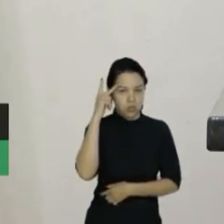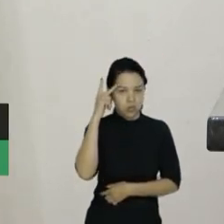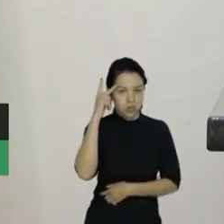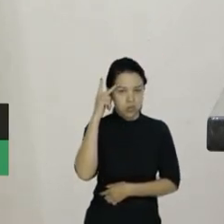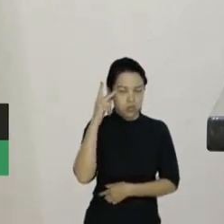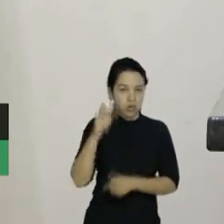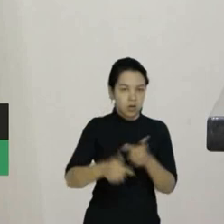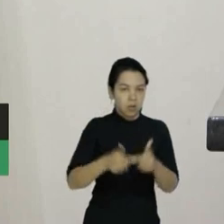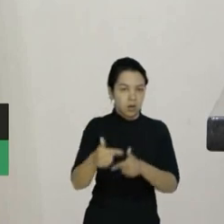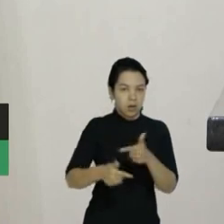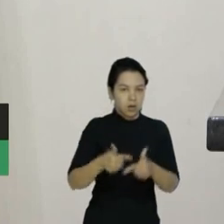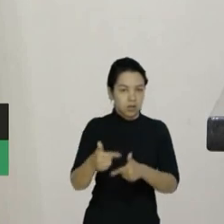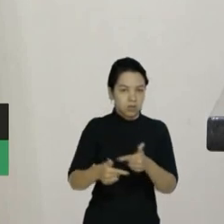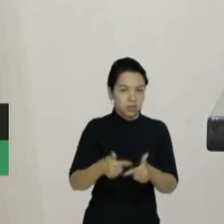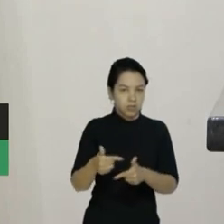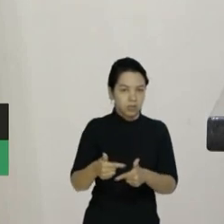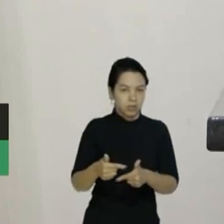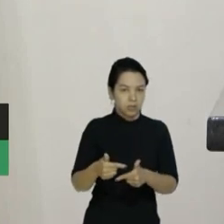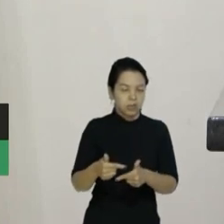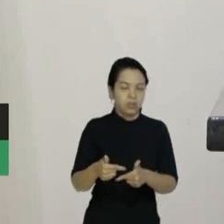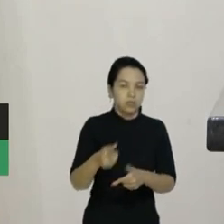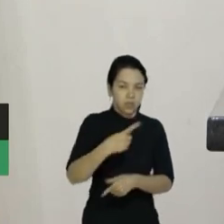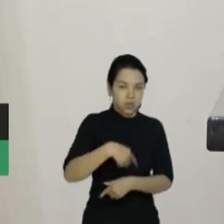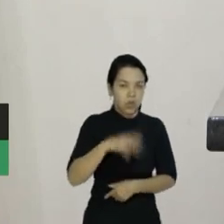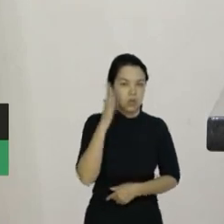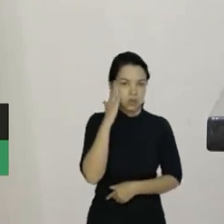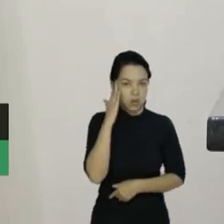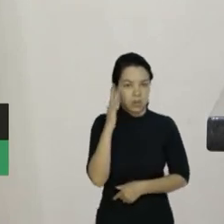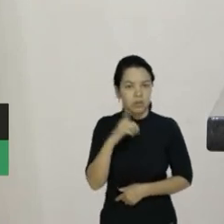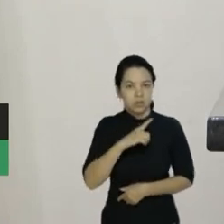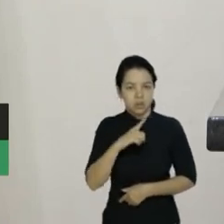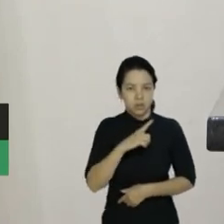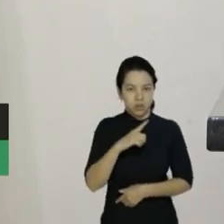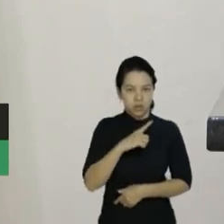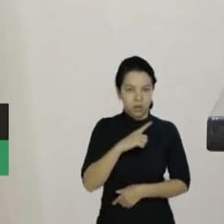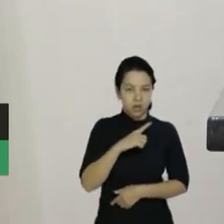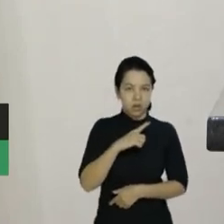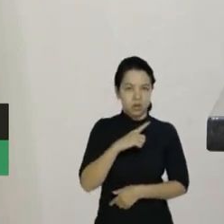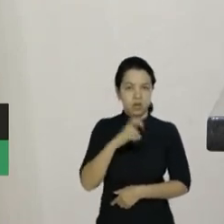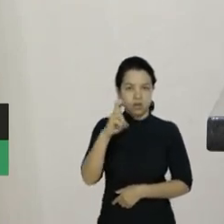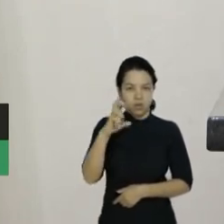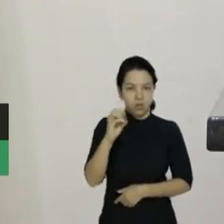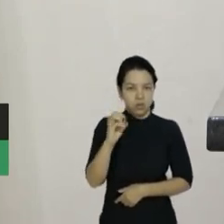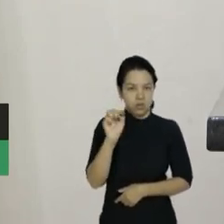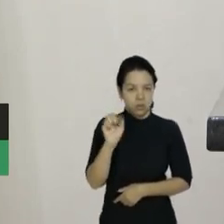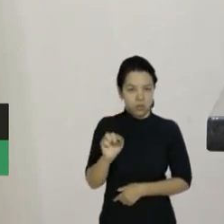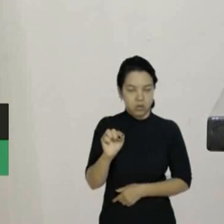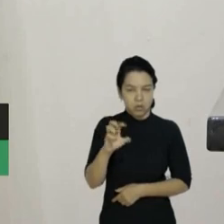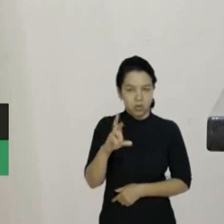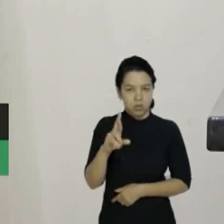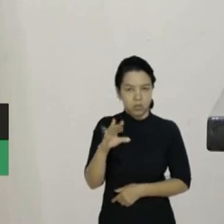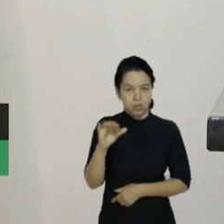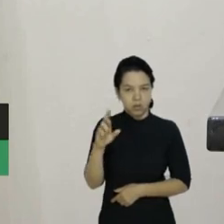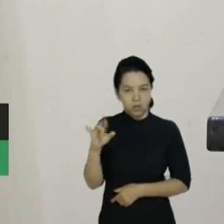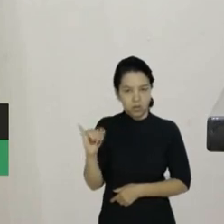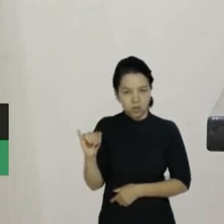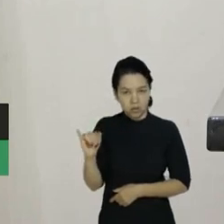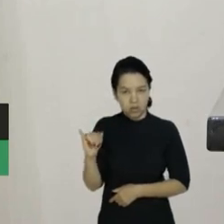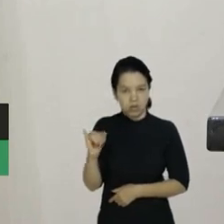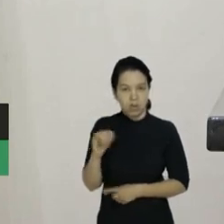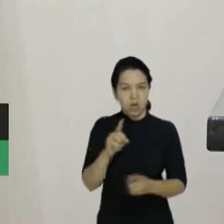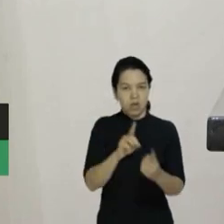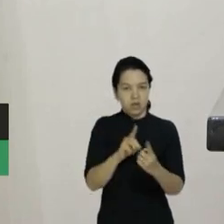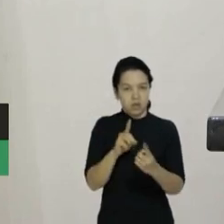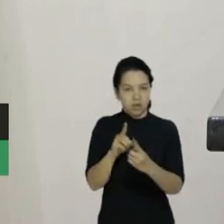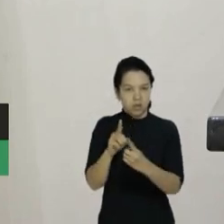atividade. Claro que existe nesses 50 mil a grande maioria absoluta que atende o que diz